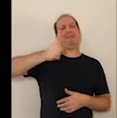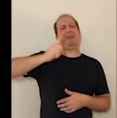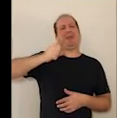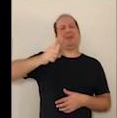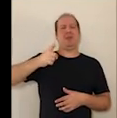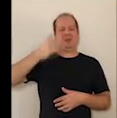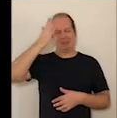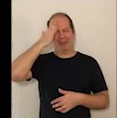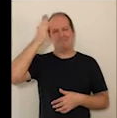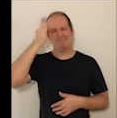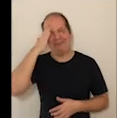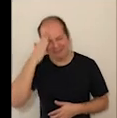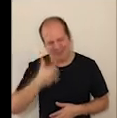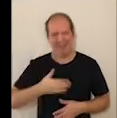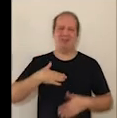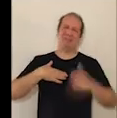sequins.